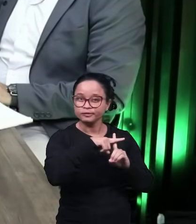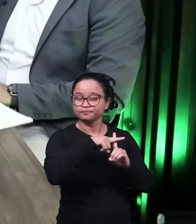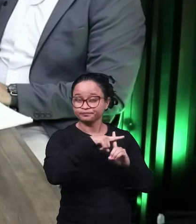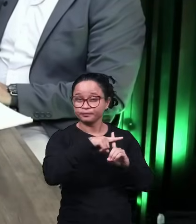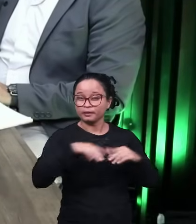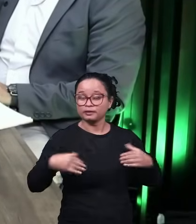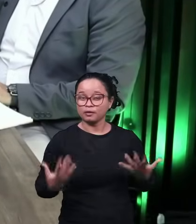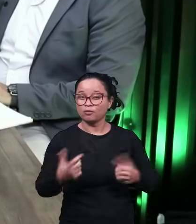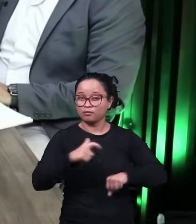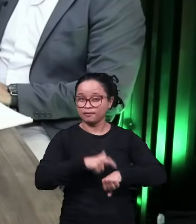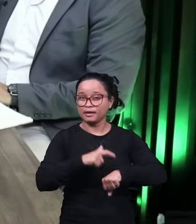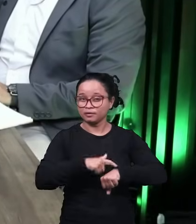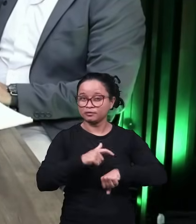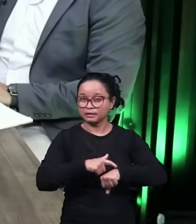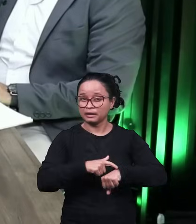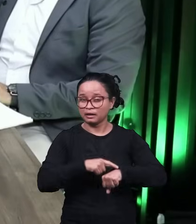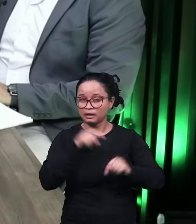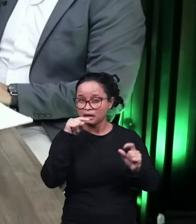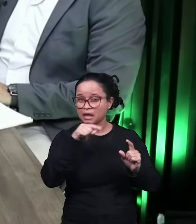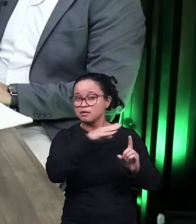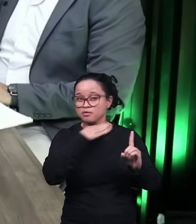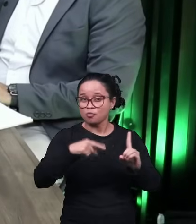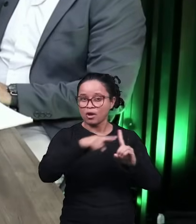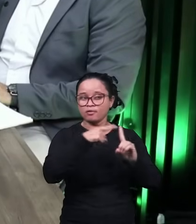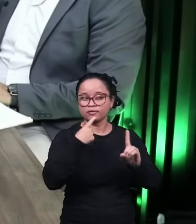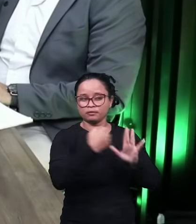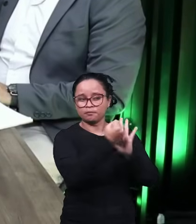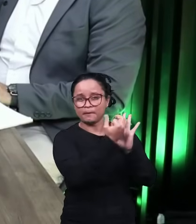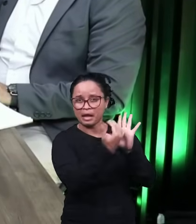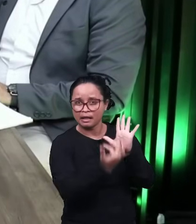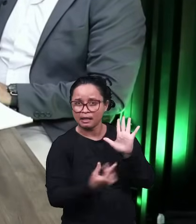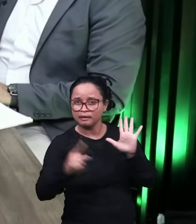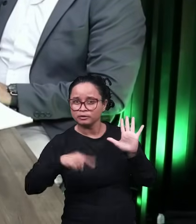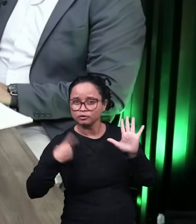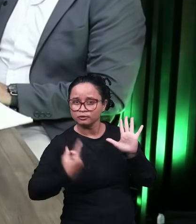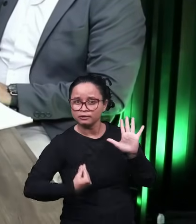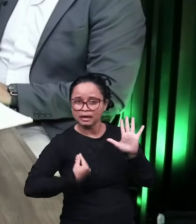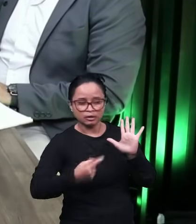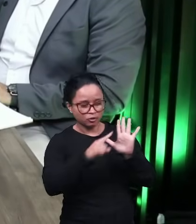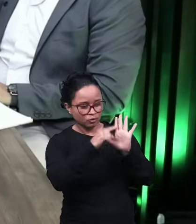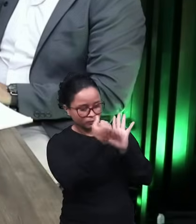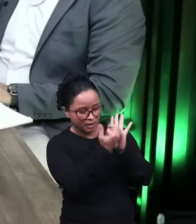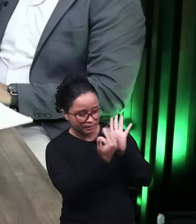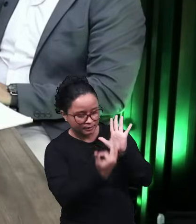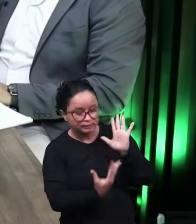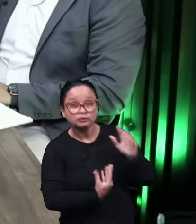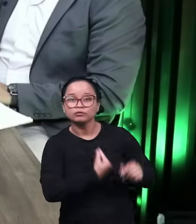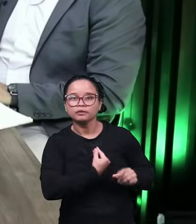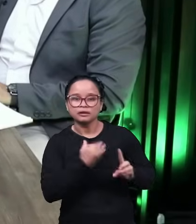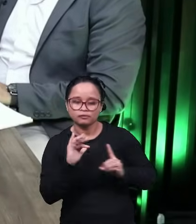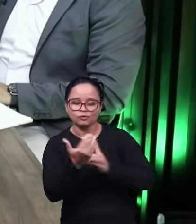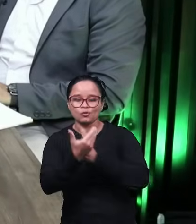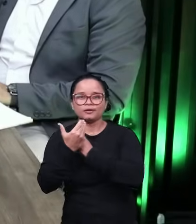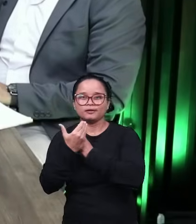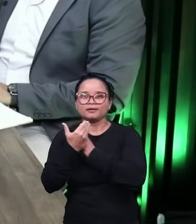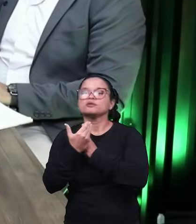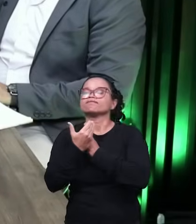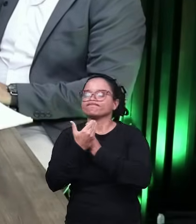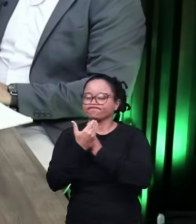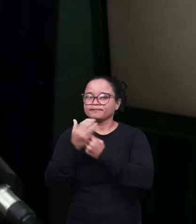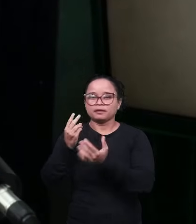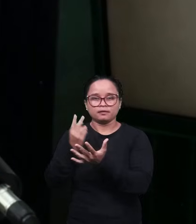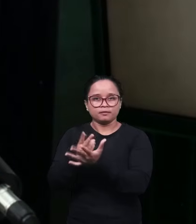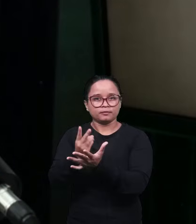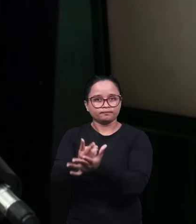ele morre na cruz vertendo o seu sangue por nós, o sangue dele passa a ser a nossa maior proteção. Aquilo que nos guarda,